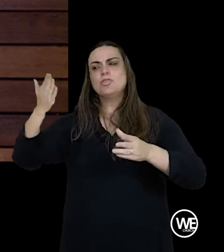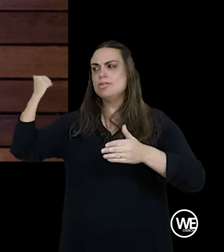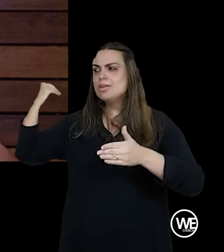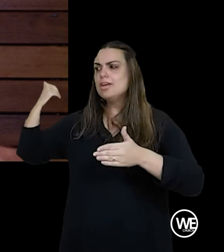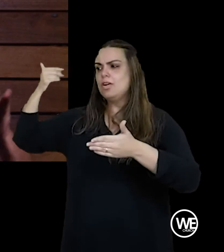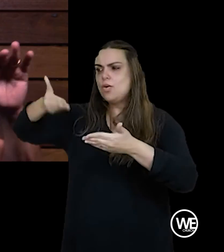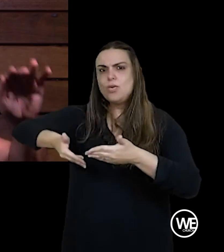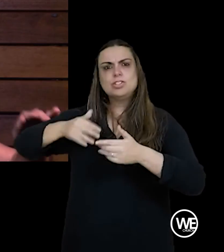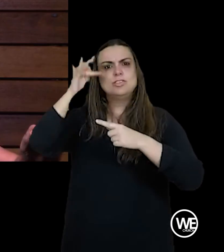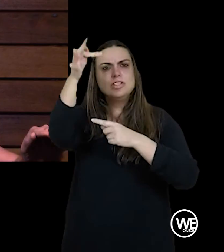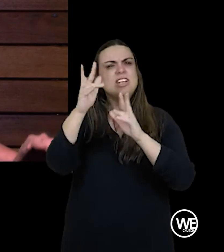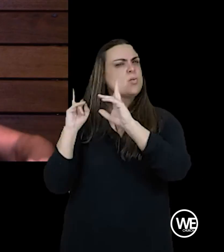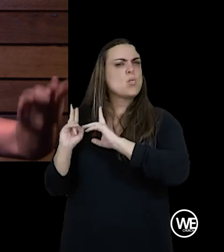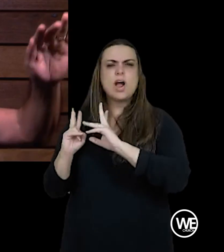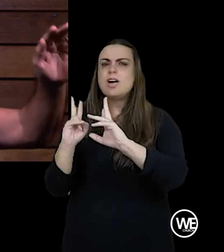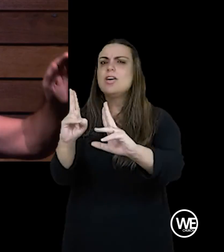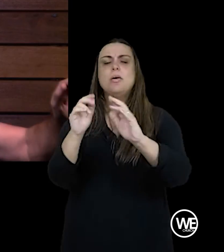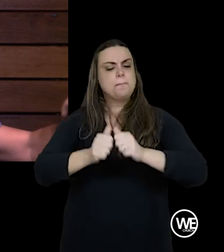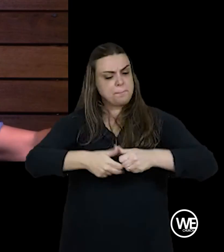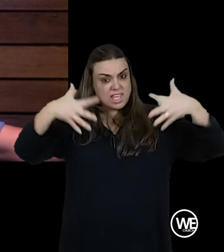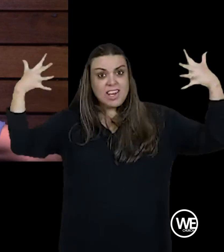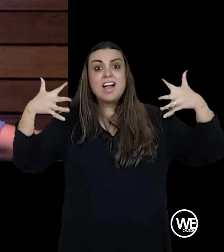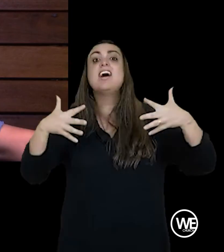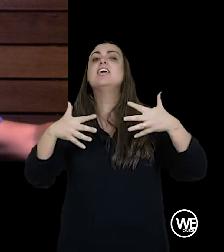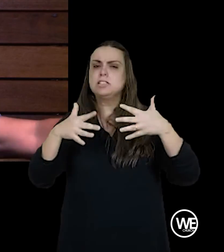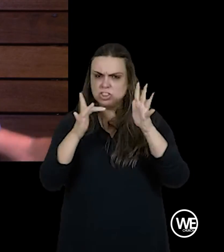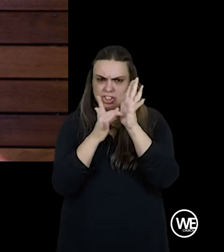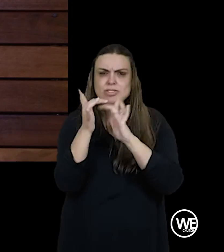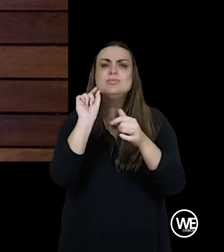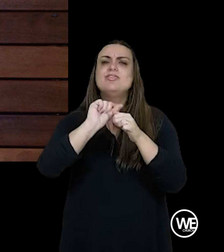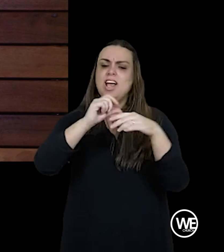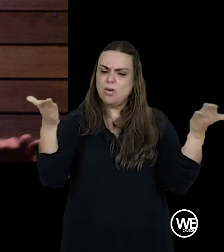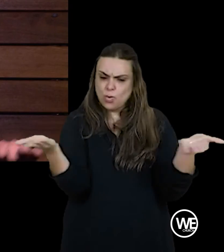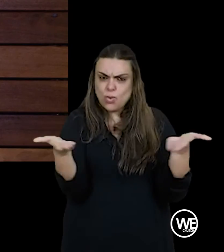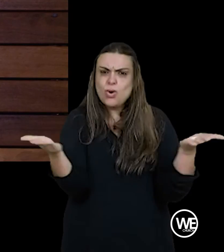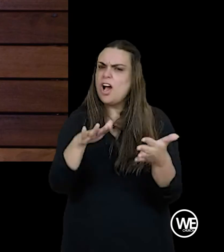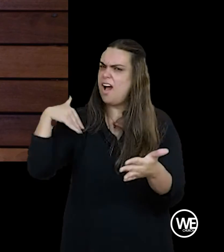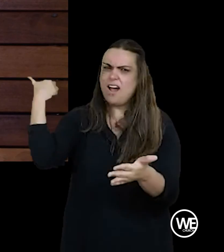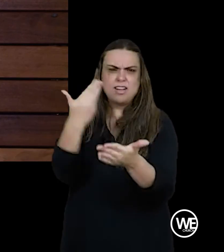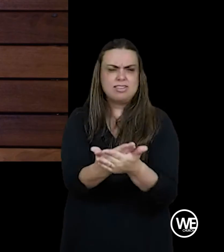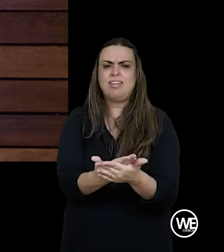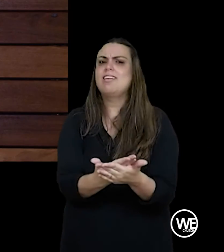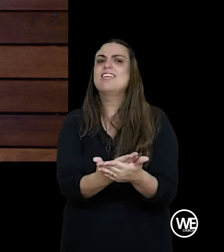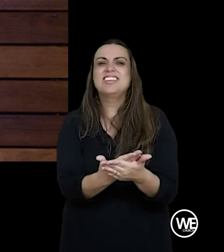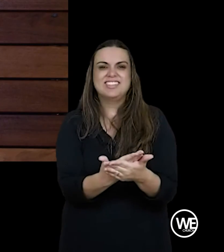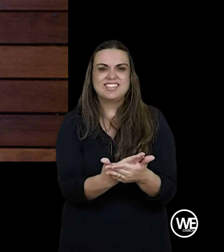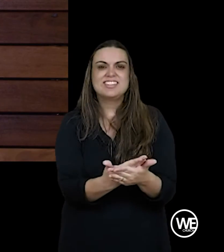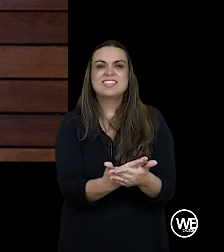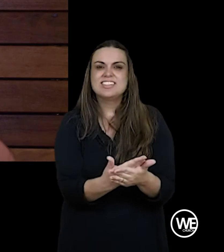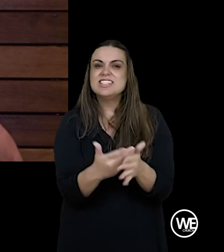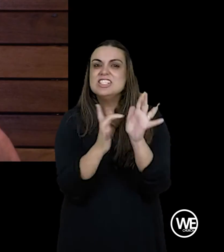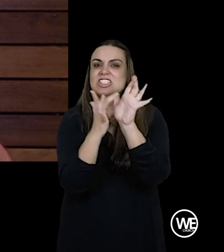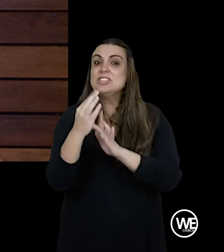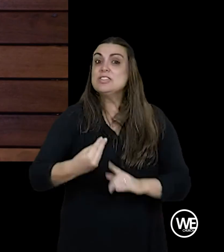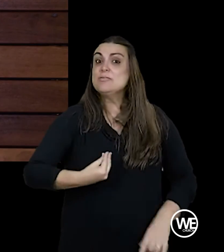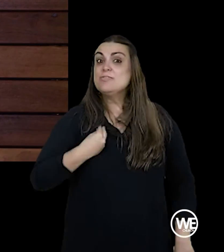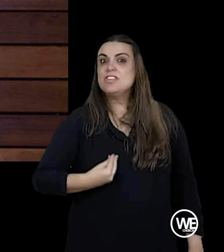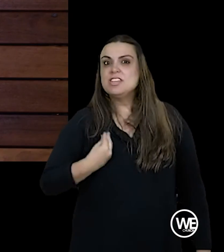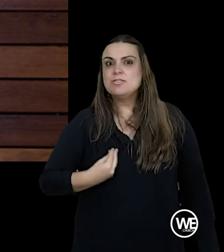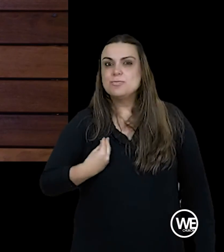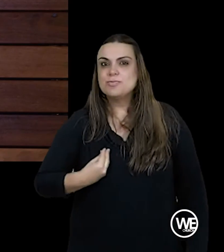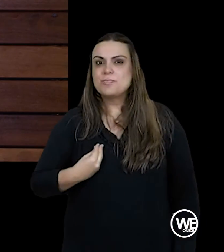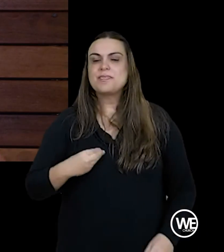será eternamente. Os milagres que Jesus fez no passado, Ele vai fazer maiores ainda no presente e no futuro. Jesus vive. E